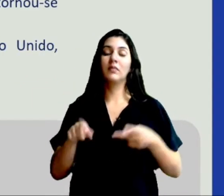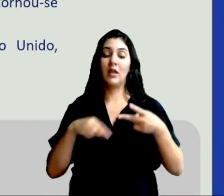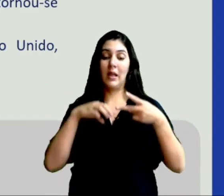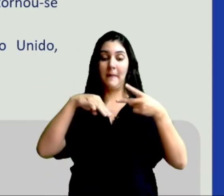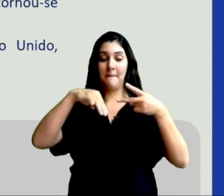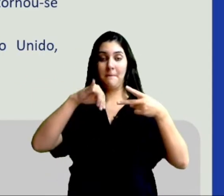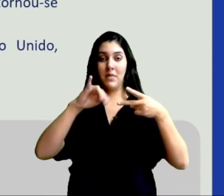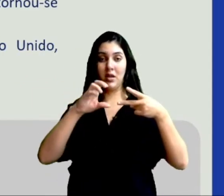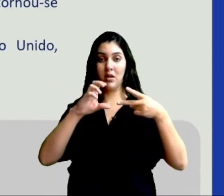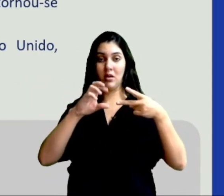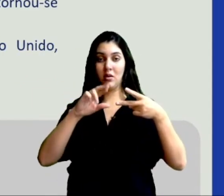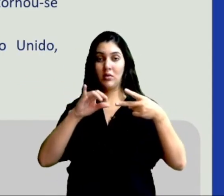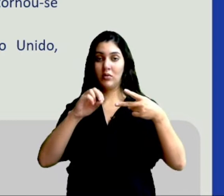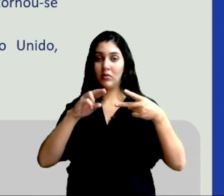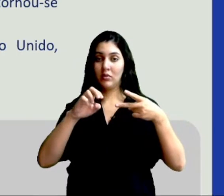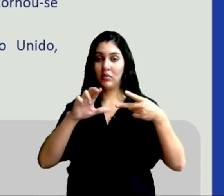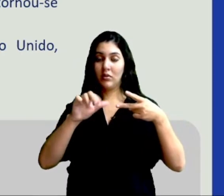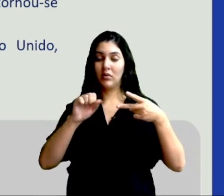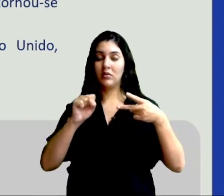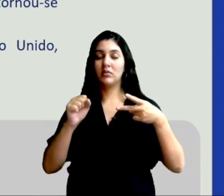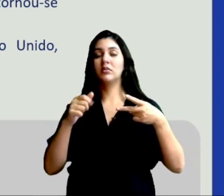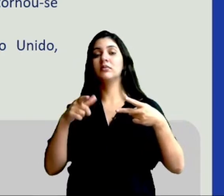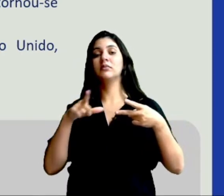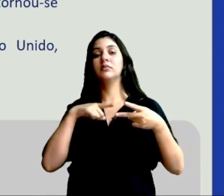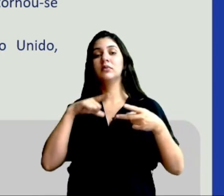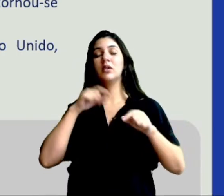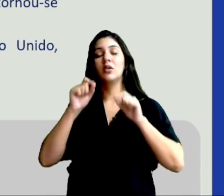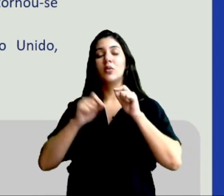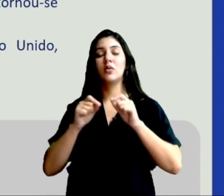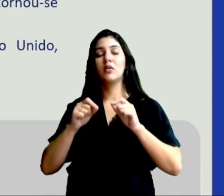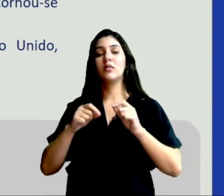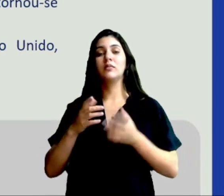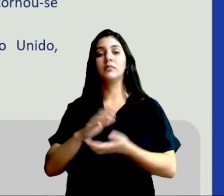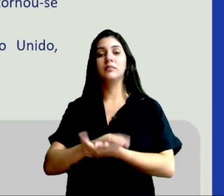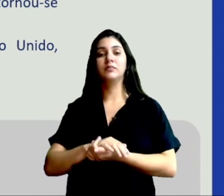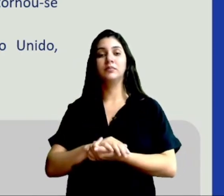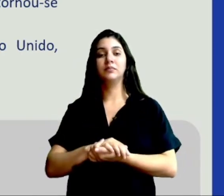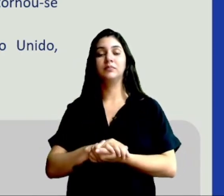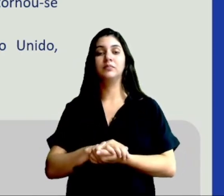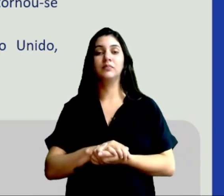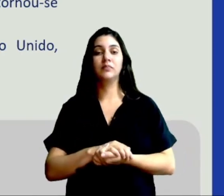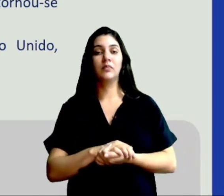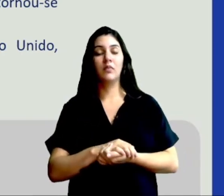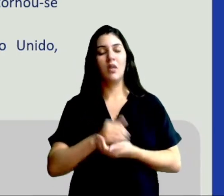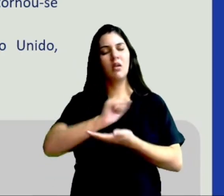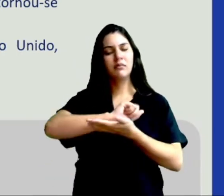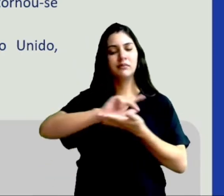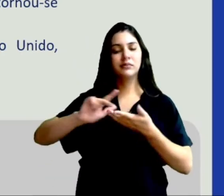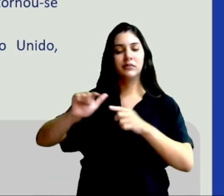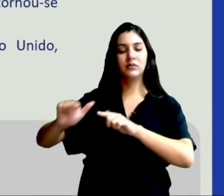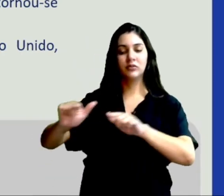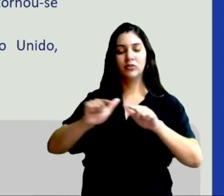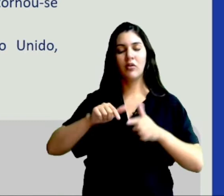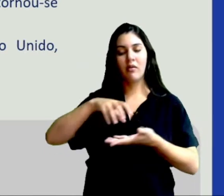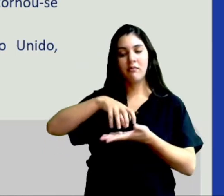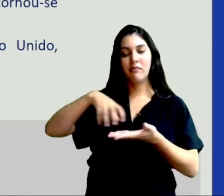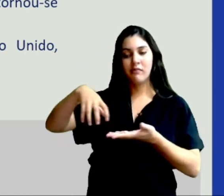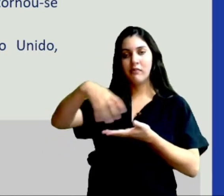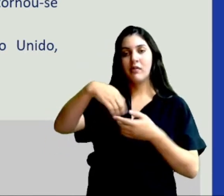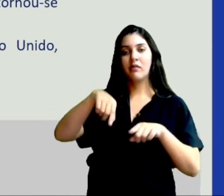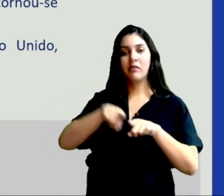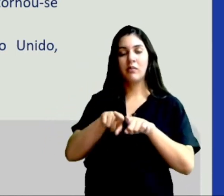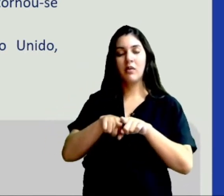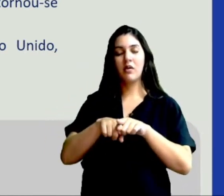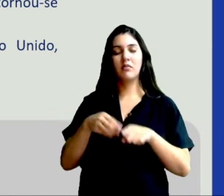A Micronésia. Micronésia, ali construído principalmente por Palau, Nauru, Kiribati e Ilhas Marshall, né? Que